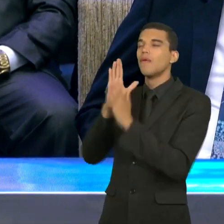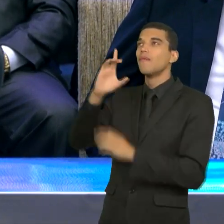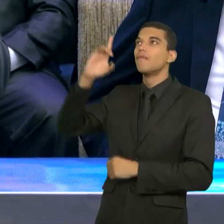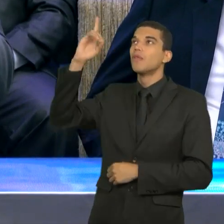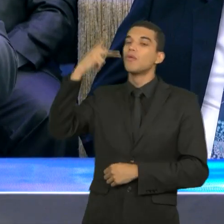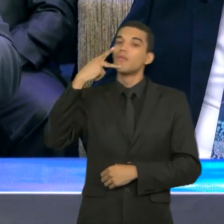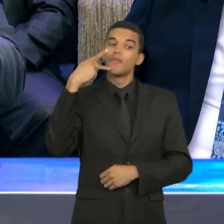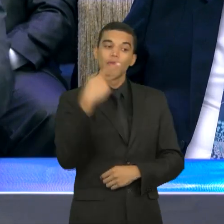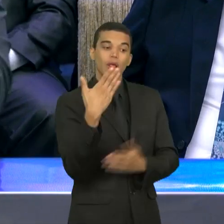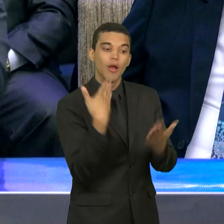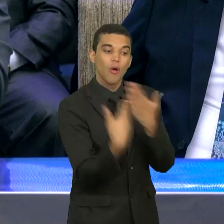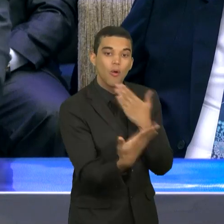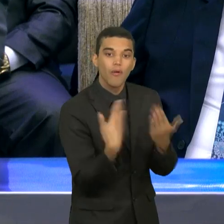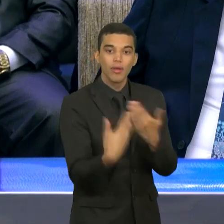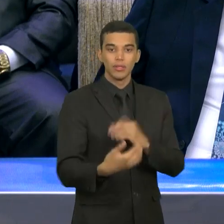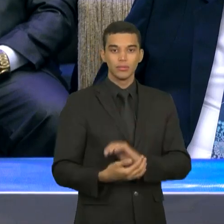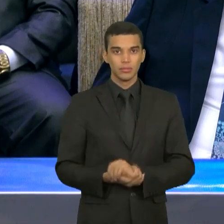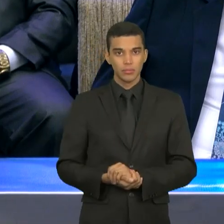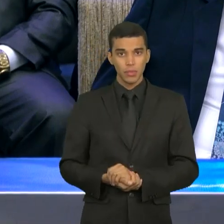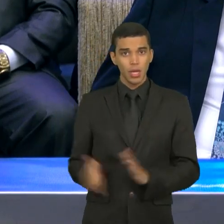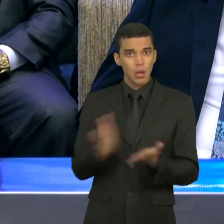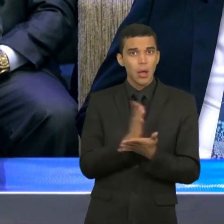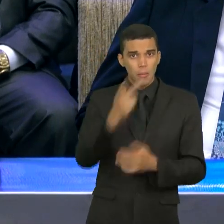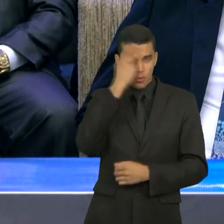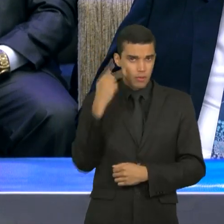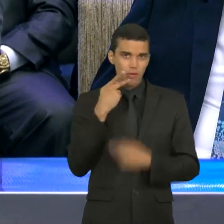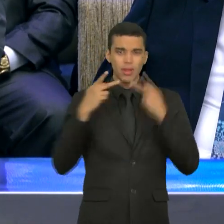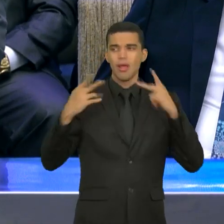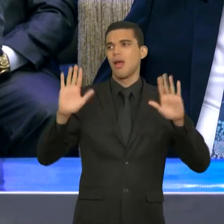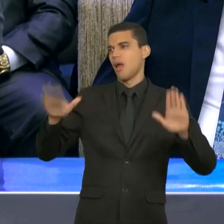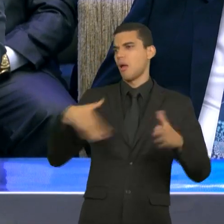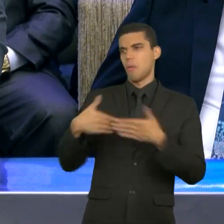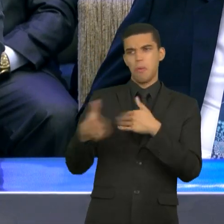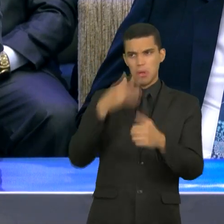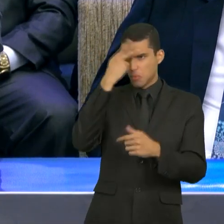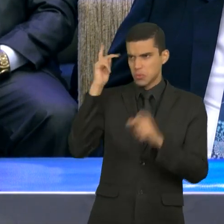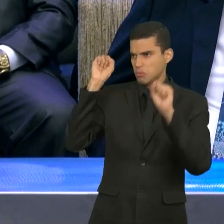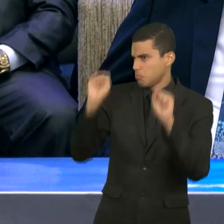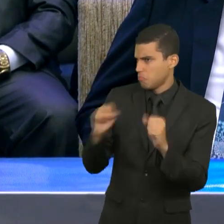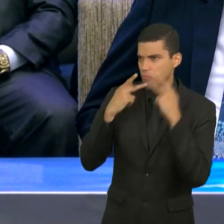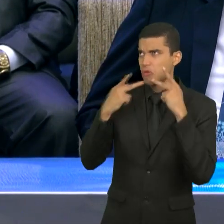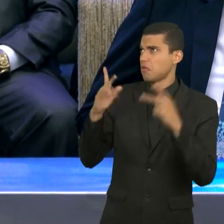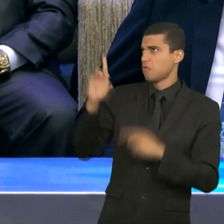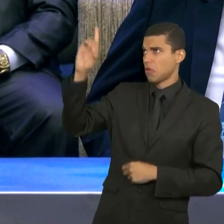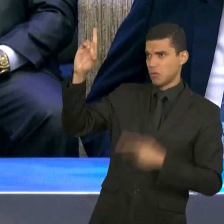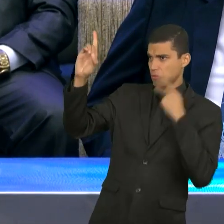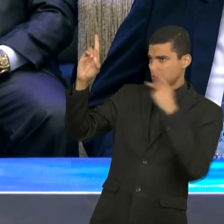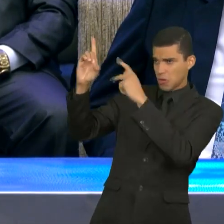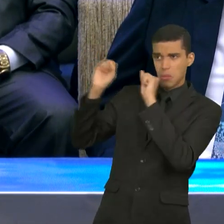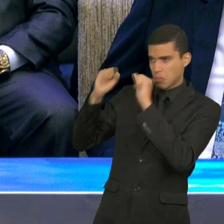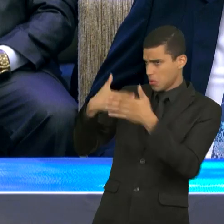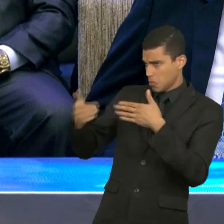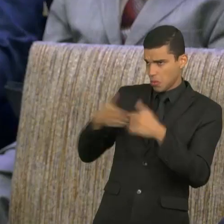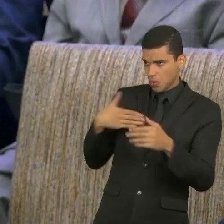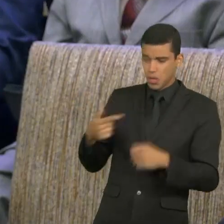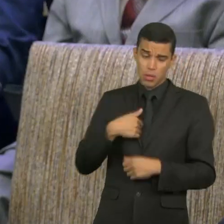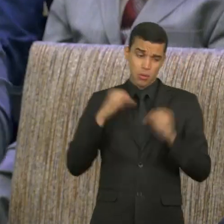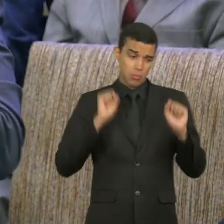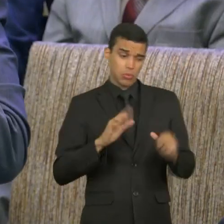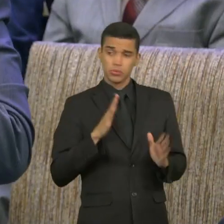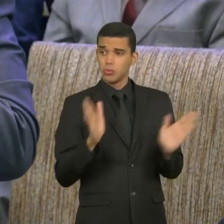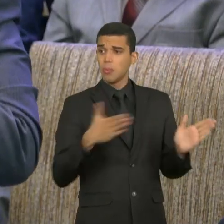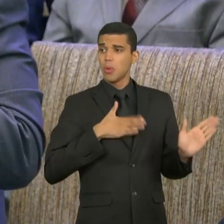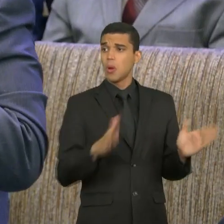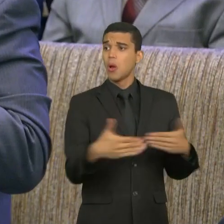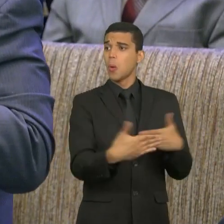tem gente dizendo qualquer um pode falar com Deus eu posso entrar no meu quarto eu não preciso de ano de B para falar com Deus é verdade qualquer